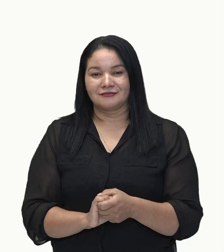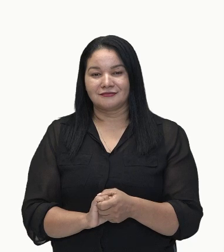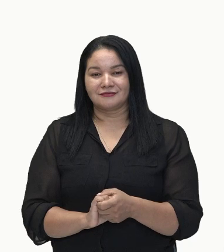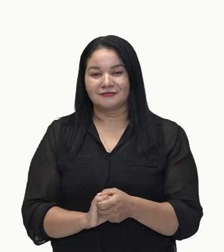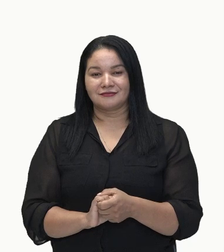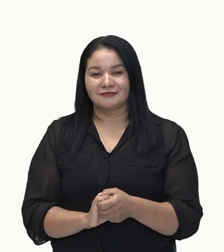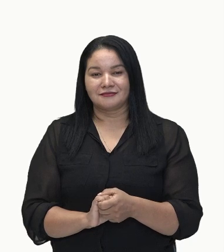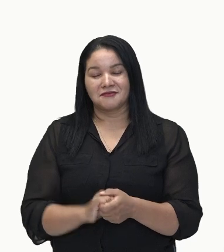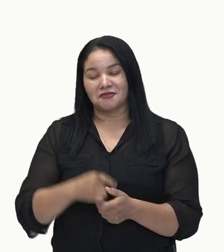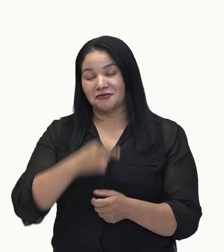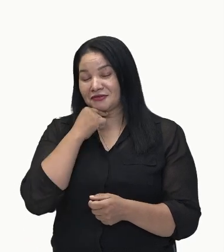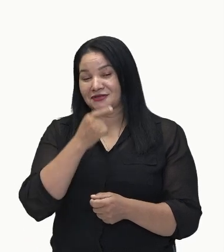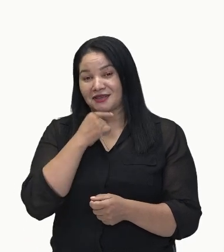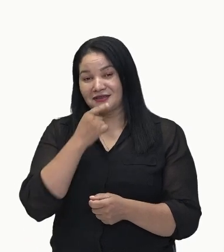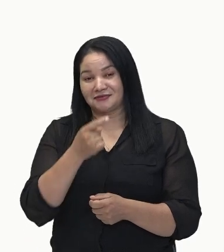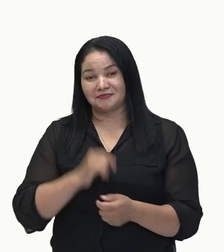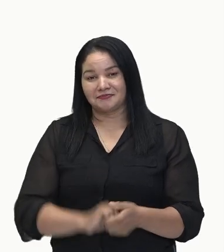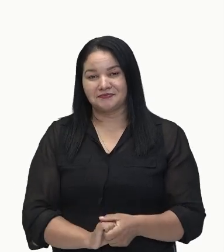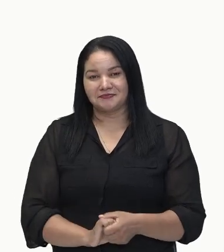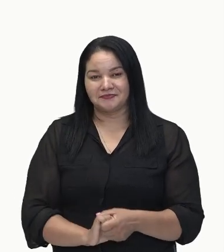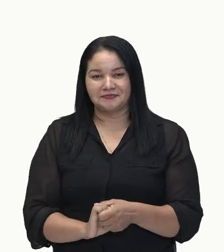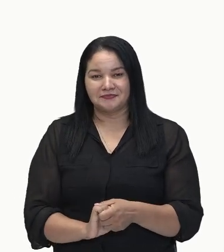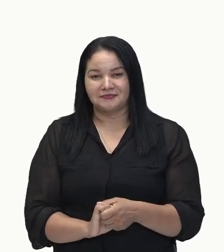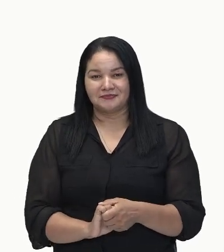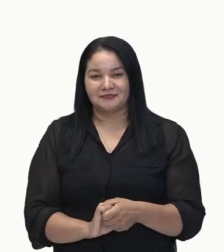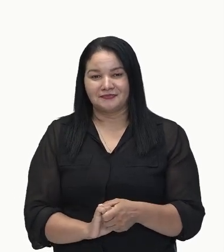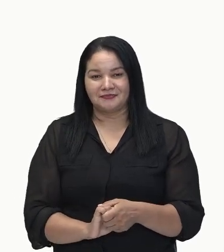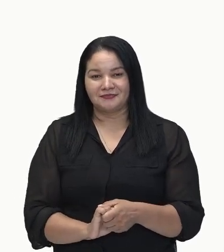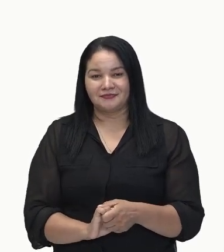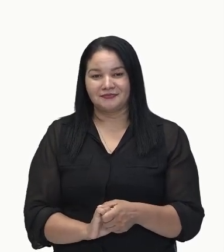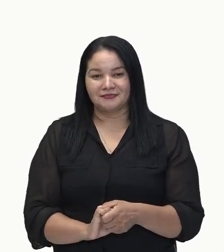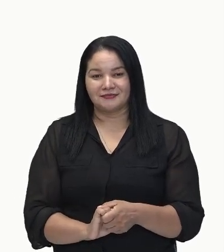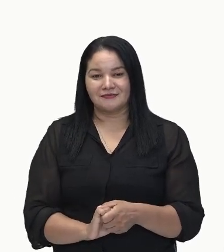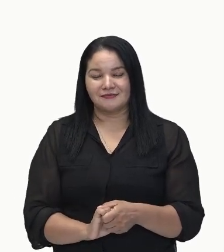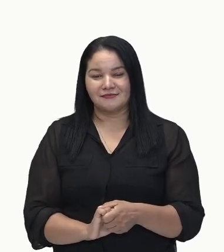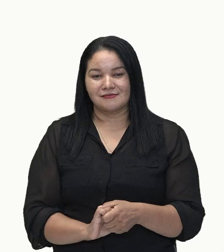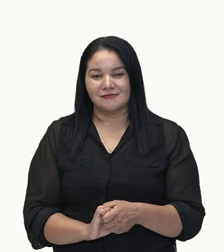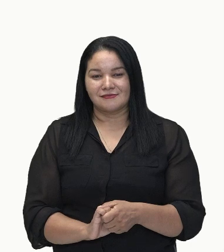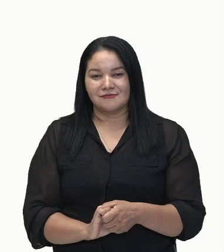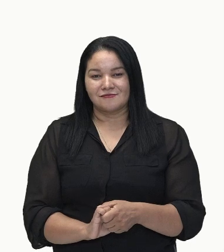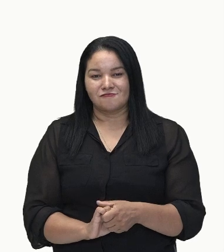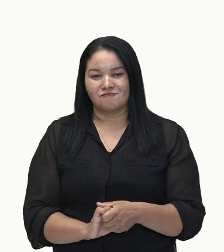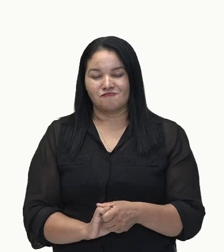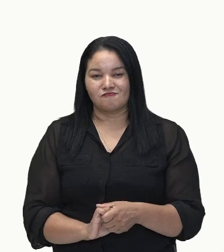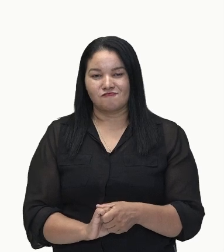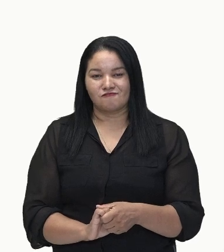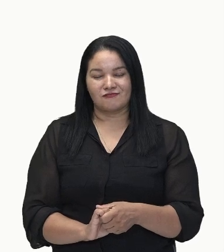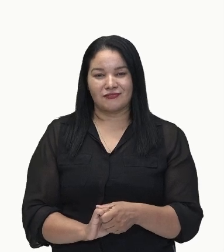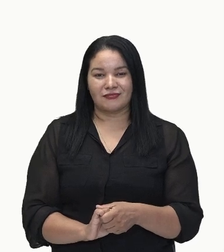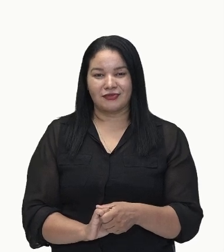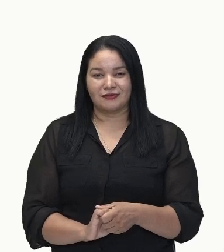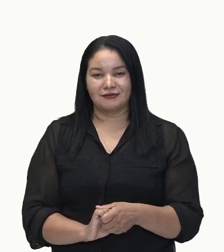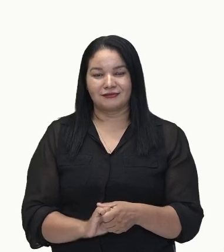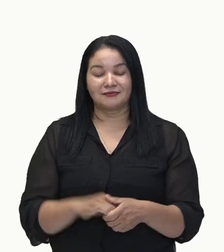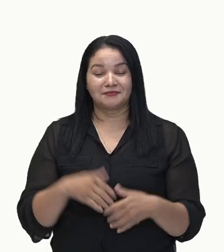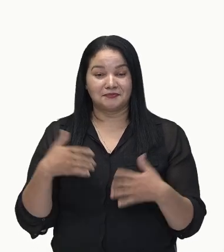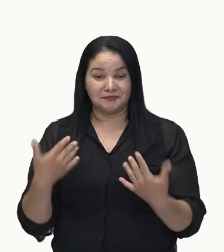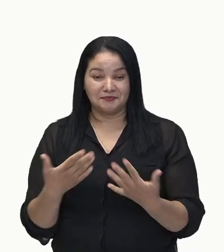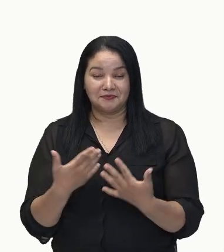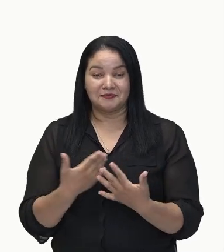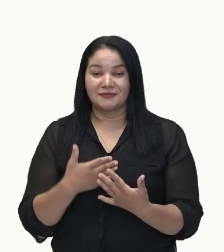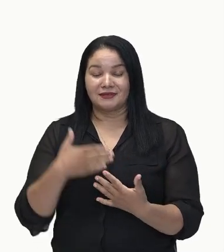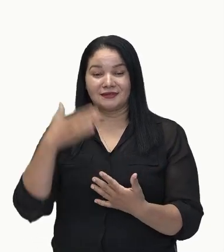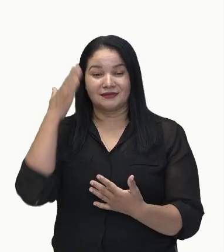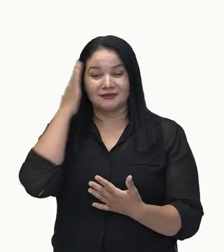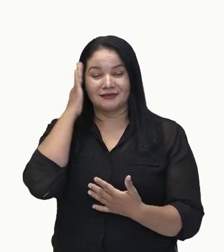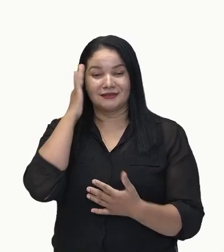ó, você nem consegue fazer a pergunta, então já sabe que é um